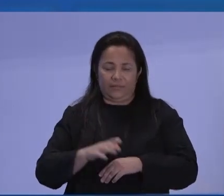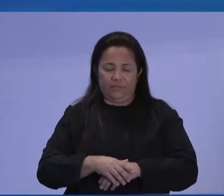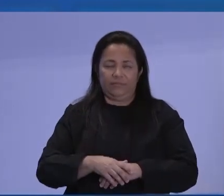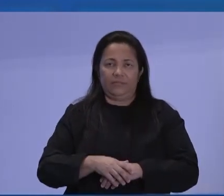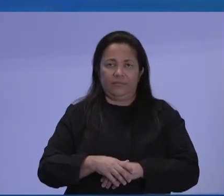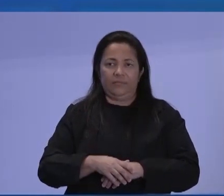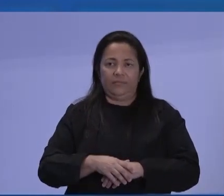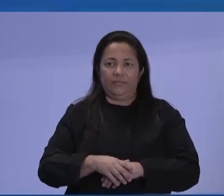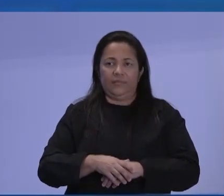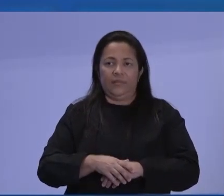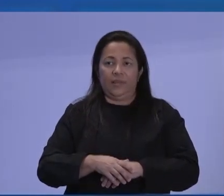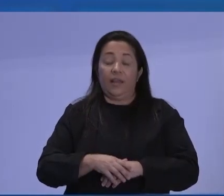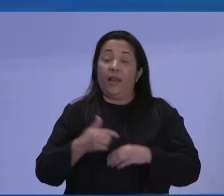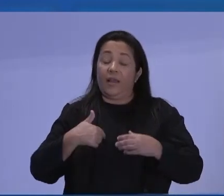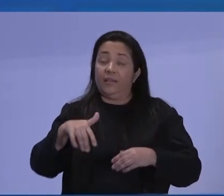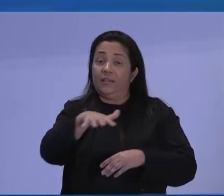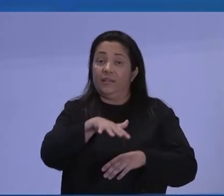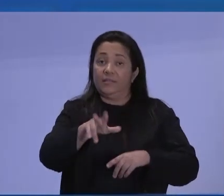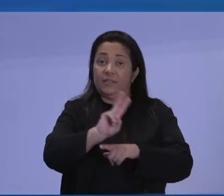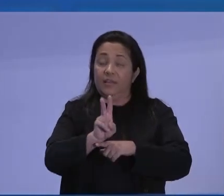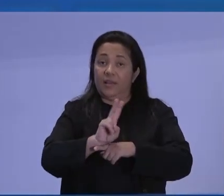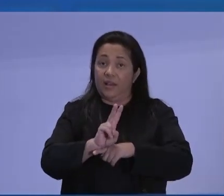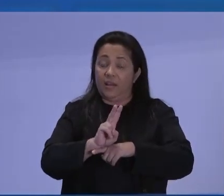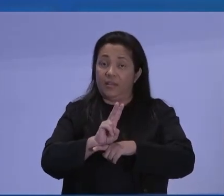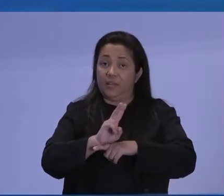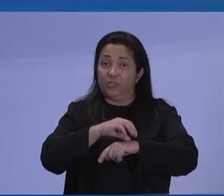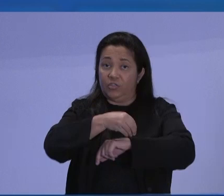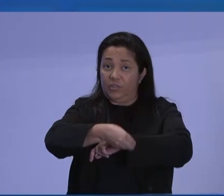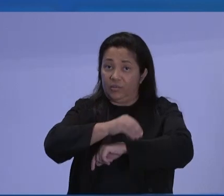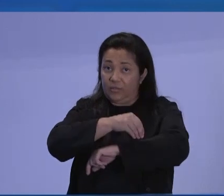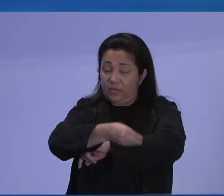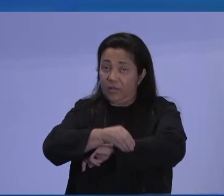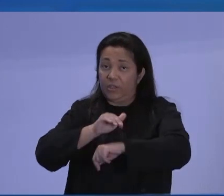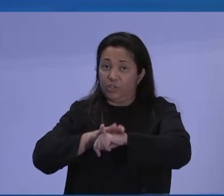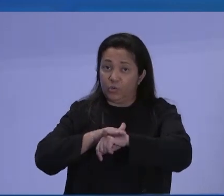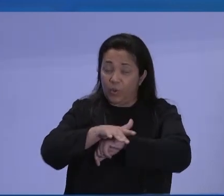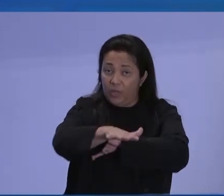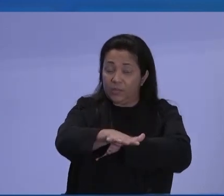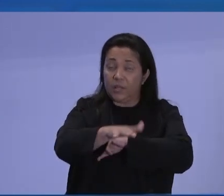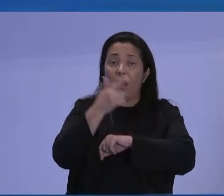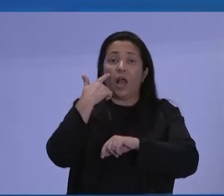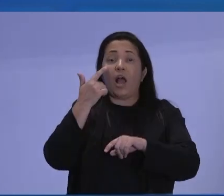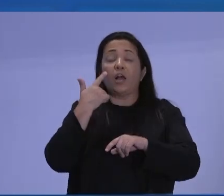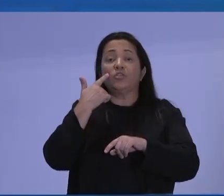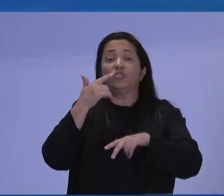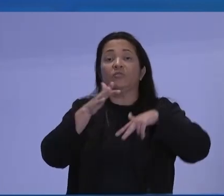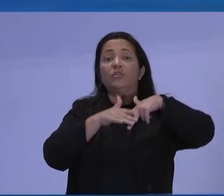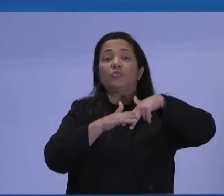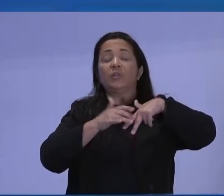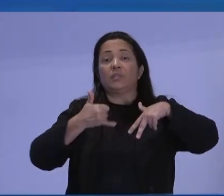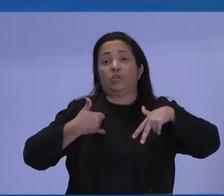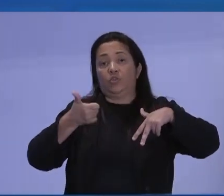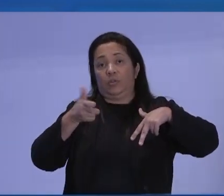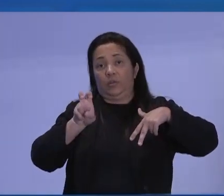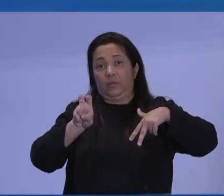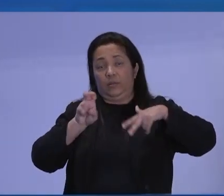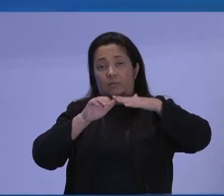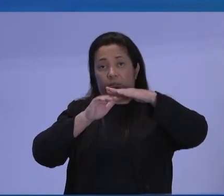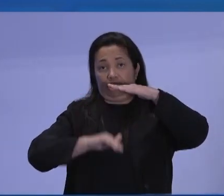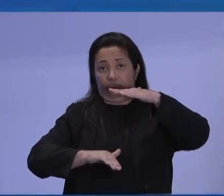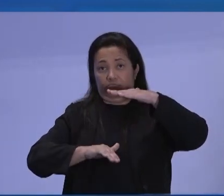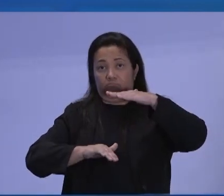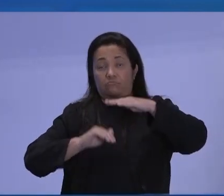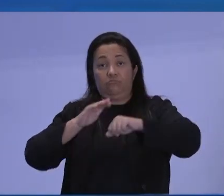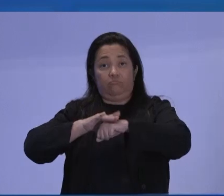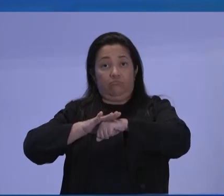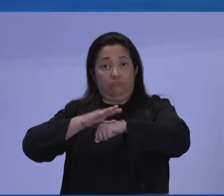para termos de vigilância, a gente está falando de menores de 15 anos. O que isso representa, gente? De uma forma bem didática, a hanseníase é uma doença